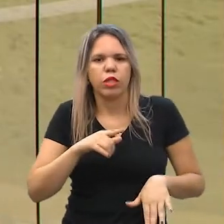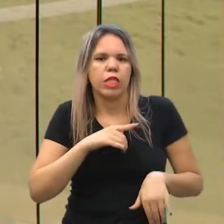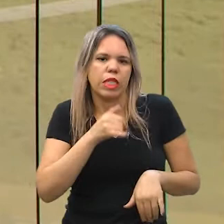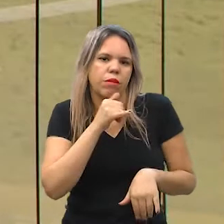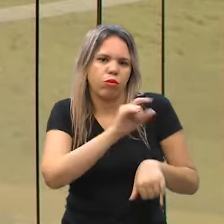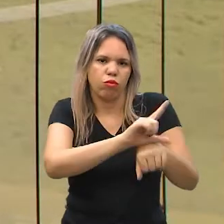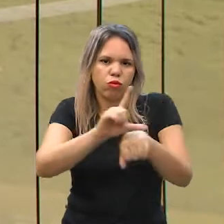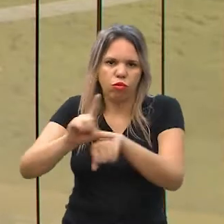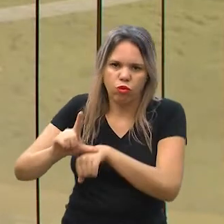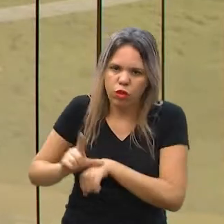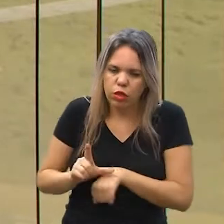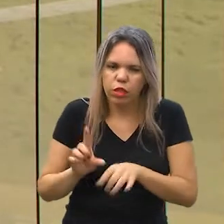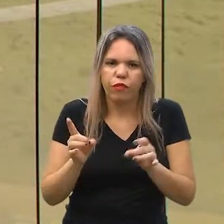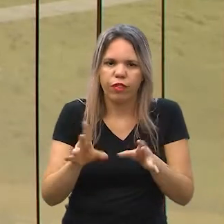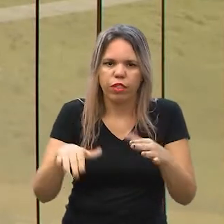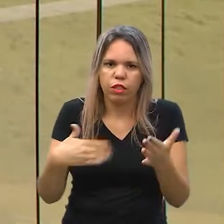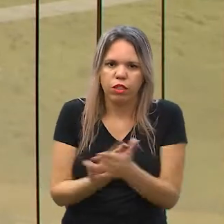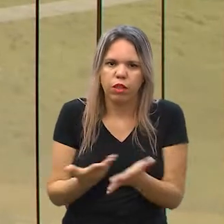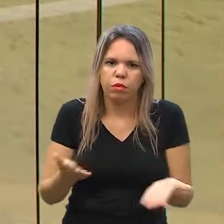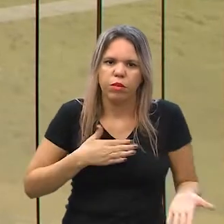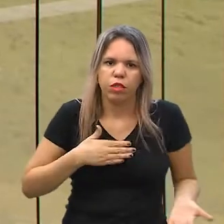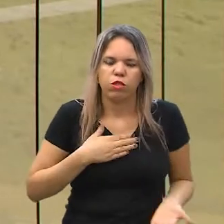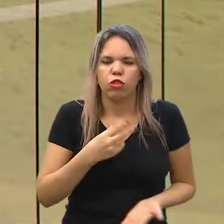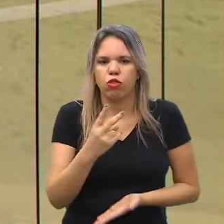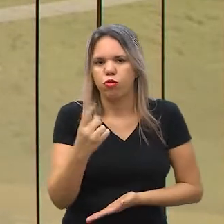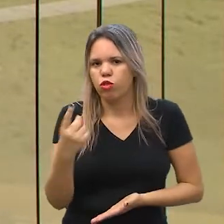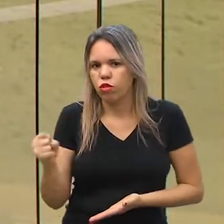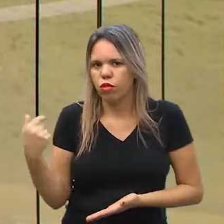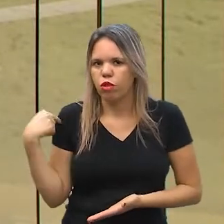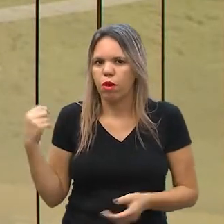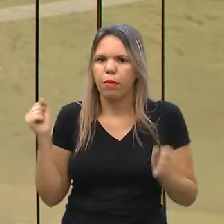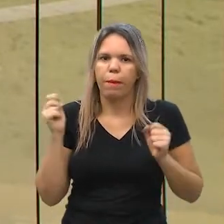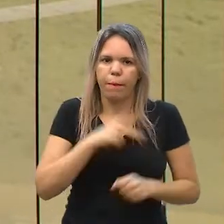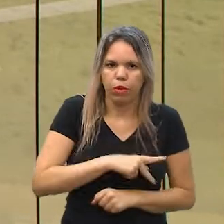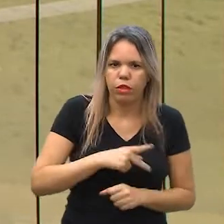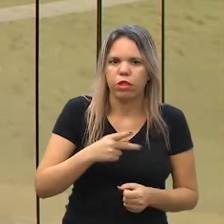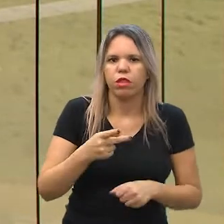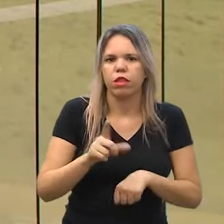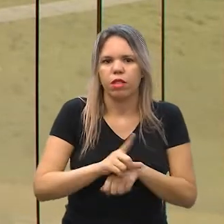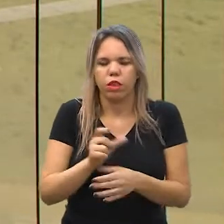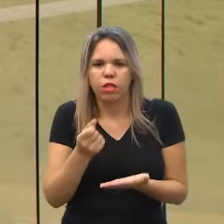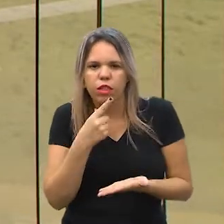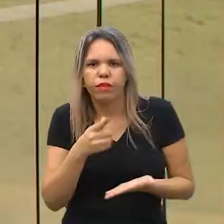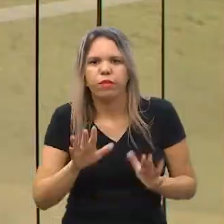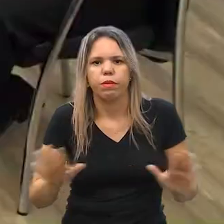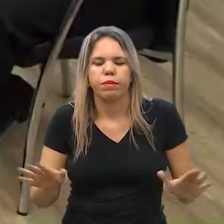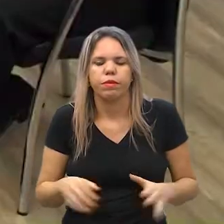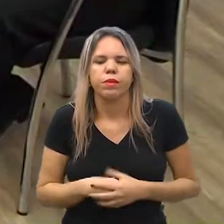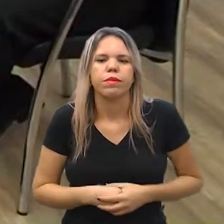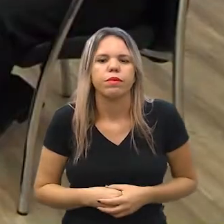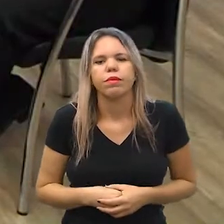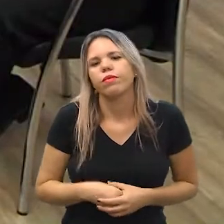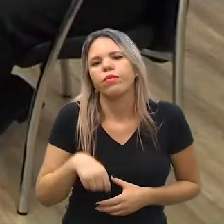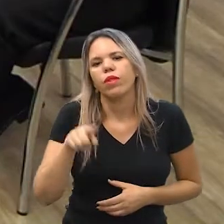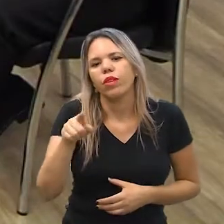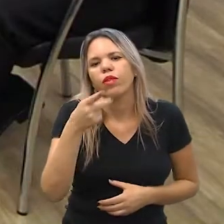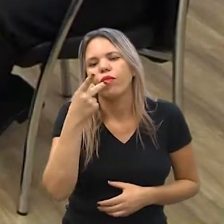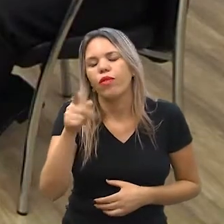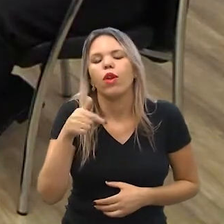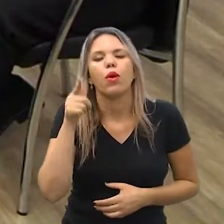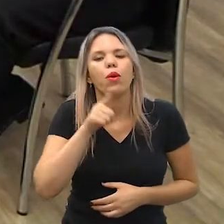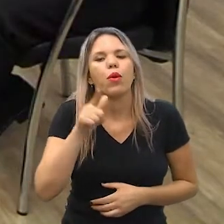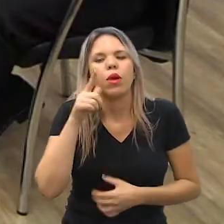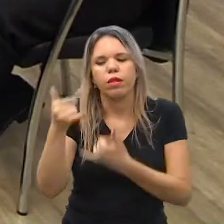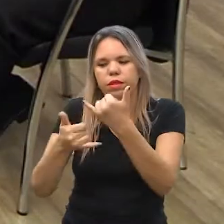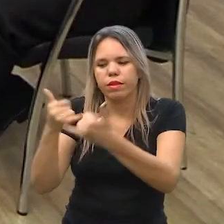redes de farmácia até eu vender agora a última minha em 2018. Aí eu me aposentei de farmácia. Tá. E, Carmo, você falou que